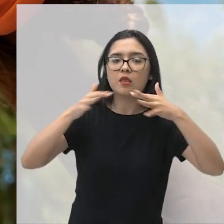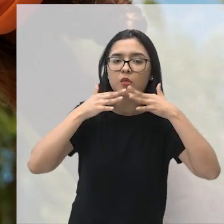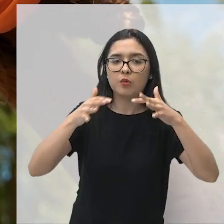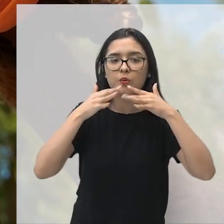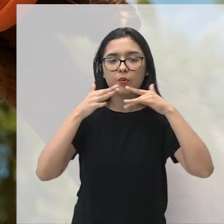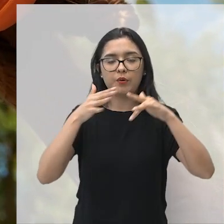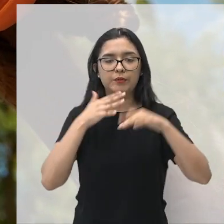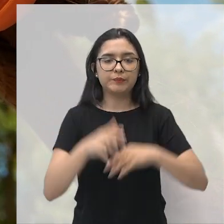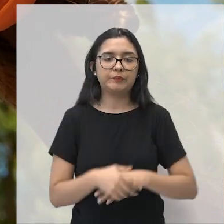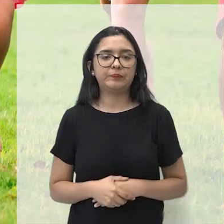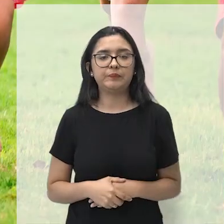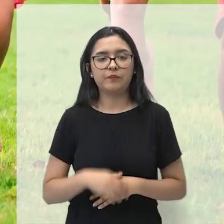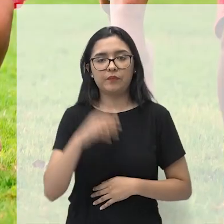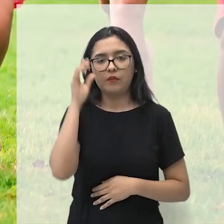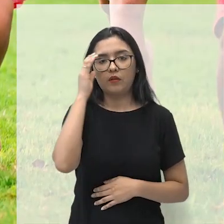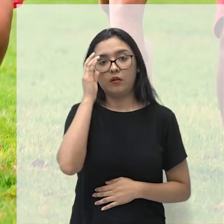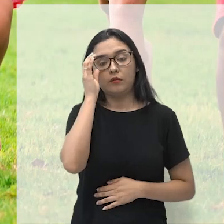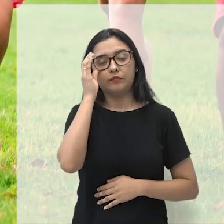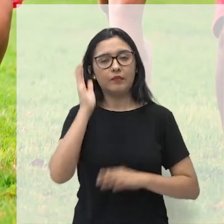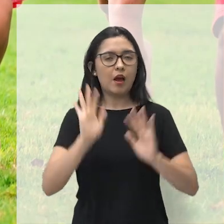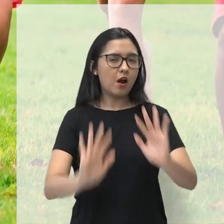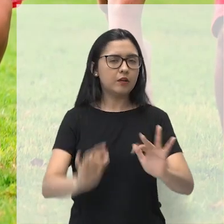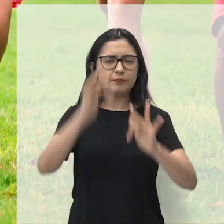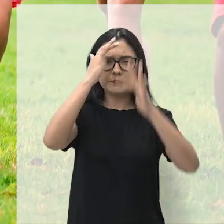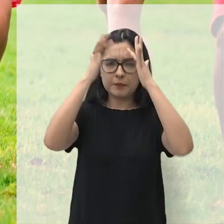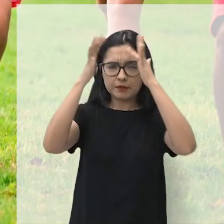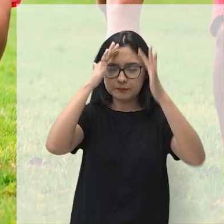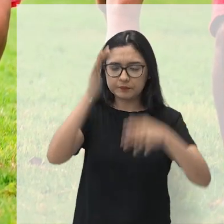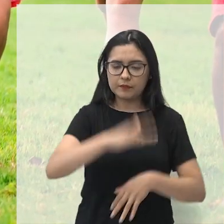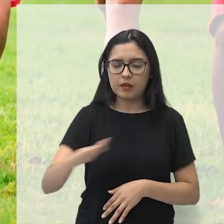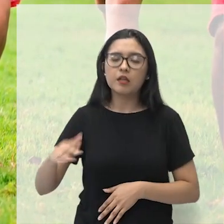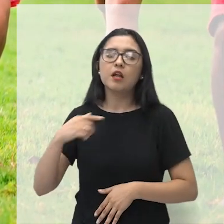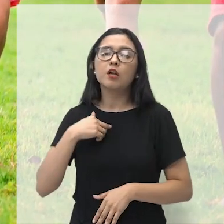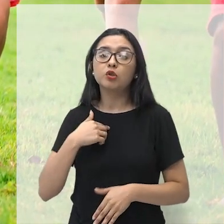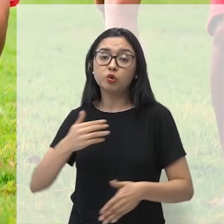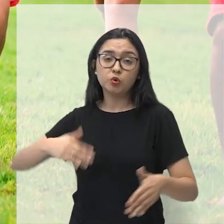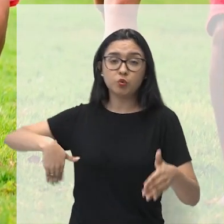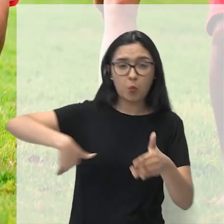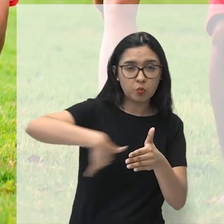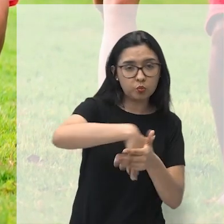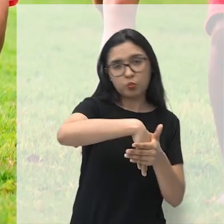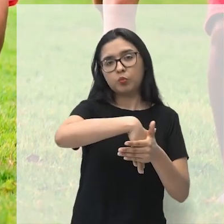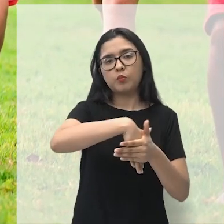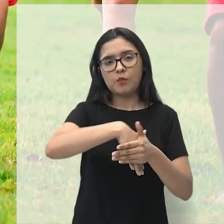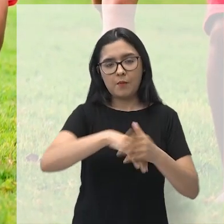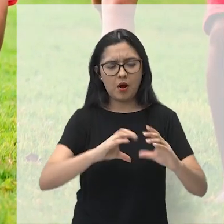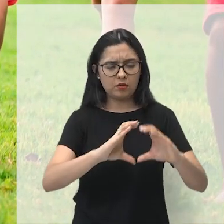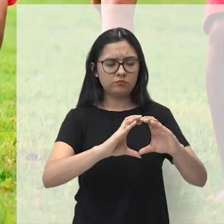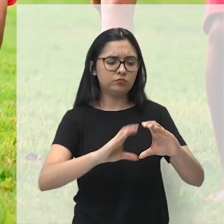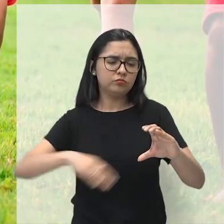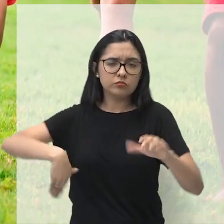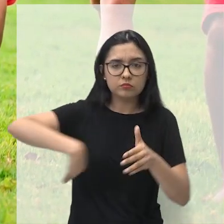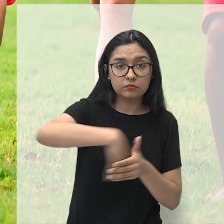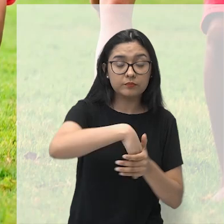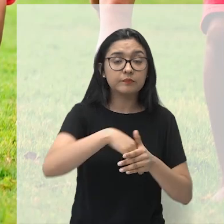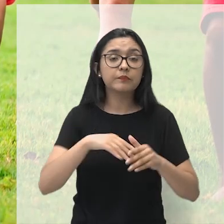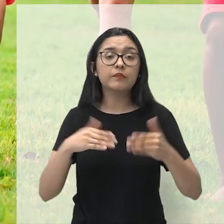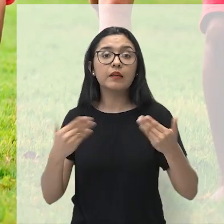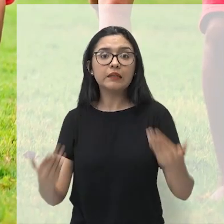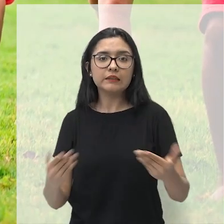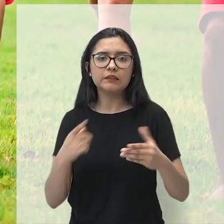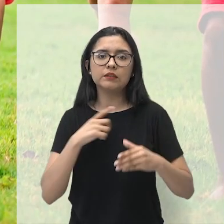de arco reflexo. Agora imagine a mesma criança chutando uma bola com toda a sua força. Os